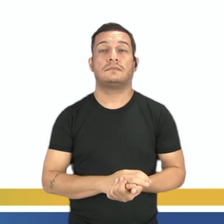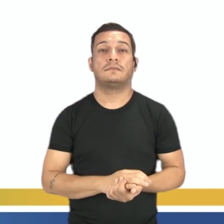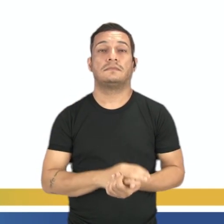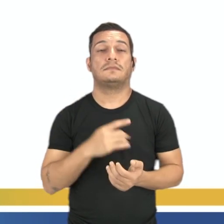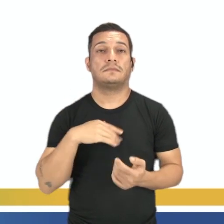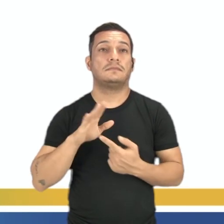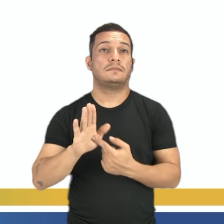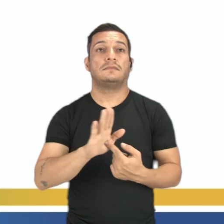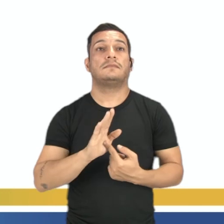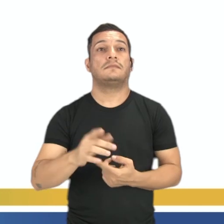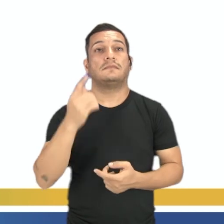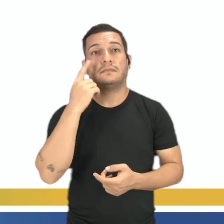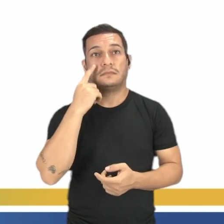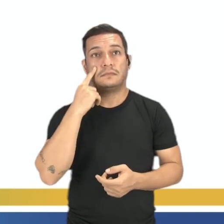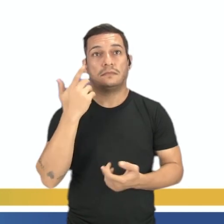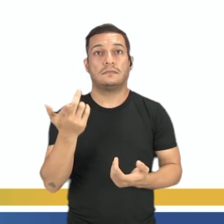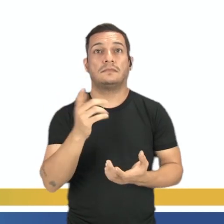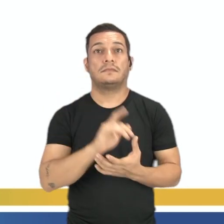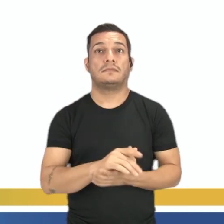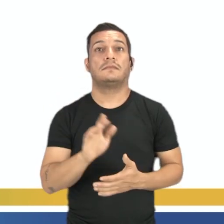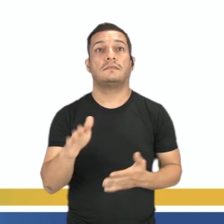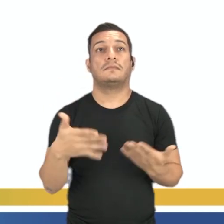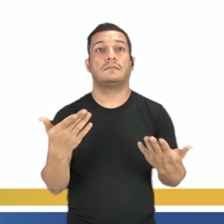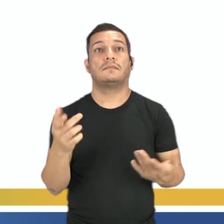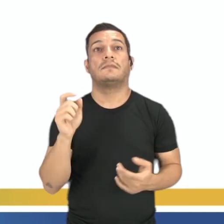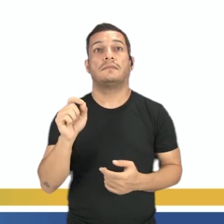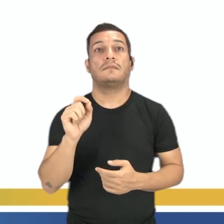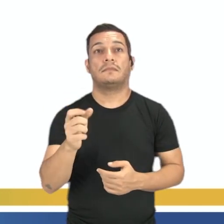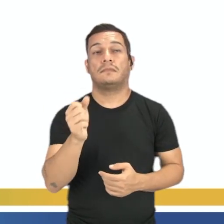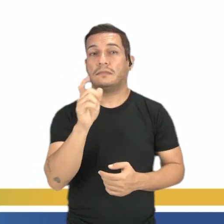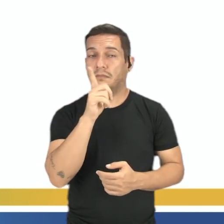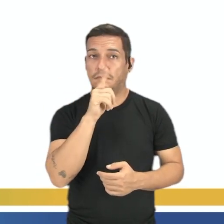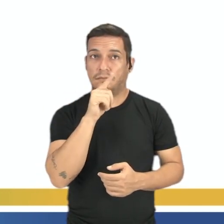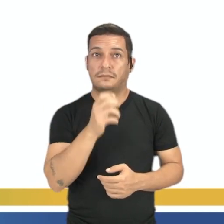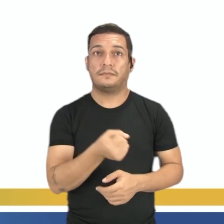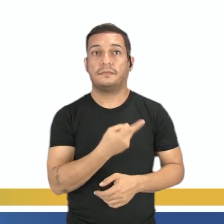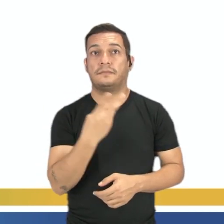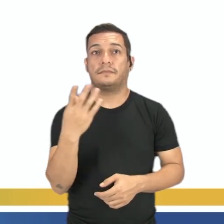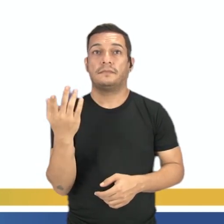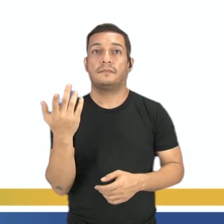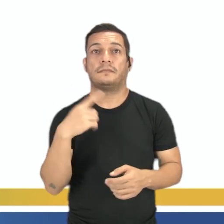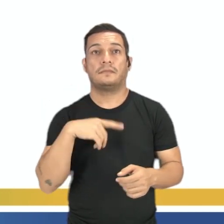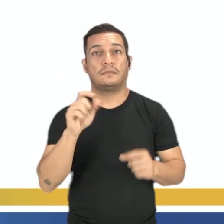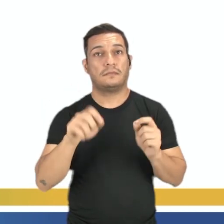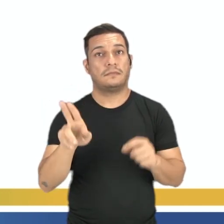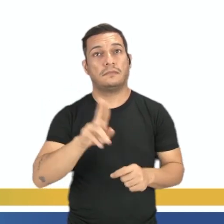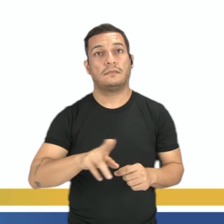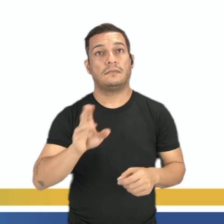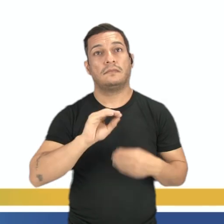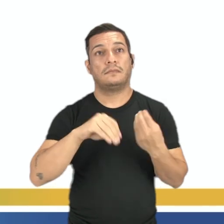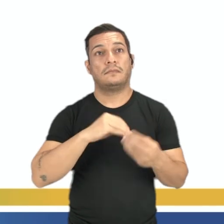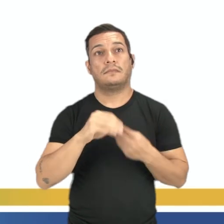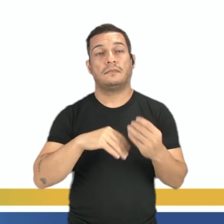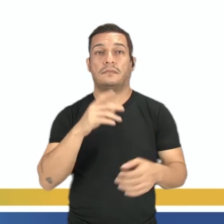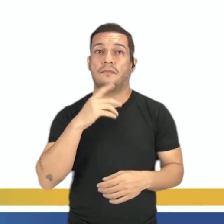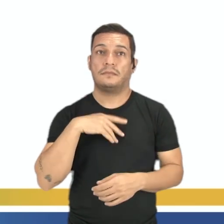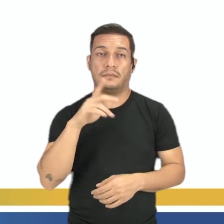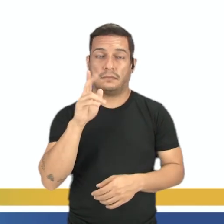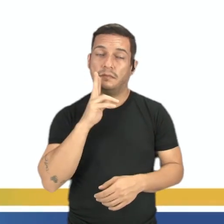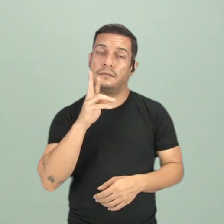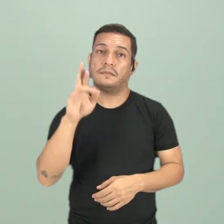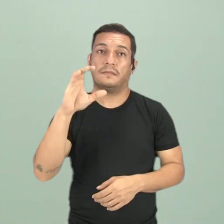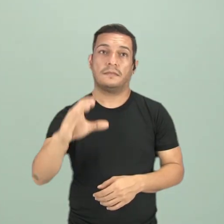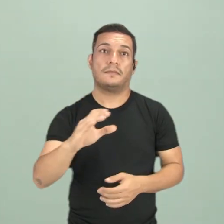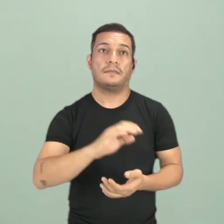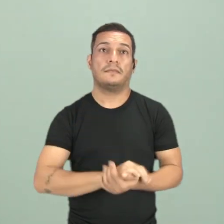né, a questão perguntando qual seria, né, essa quantidade. Nós temos aí e ficamos com a letra C da